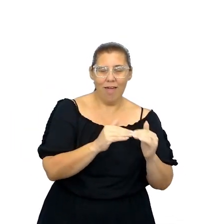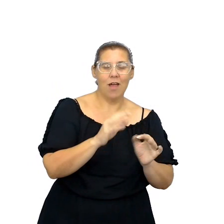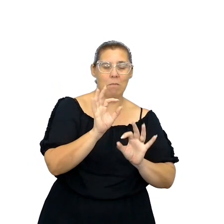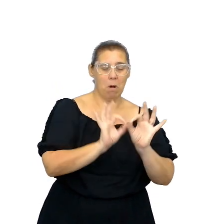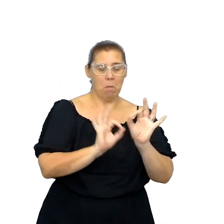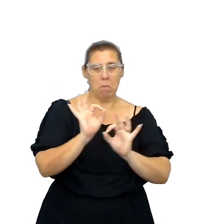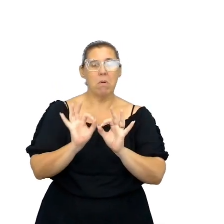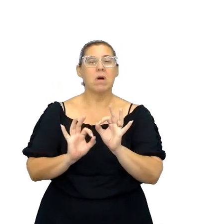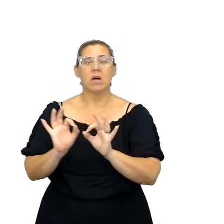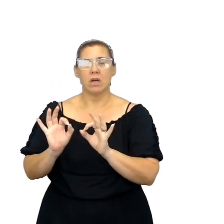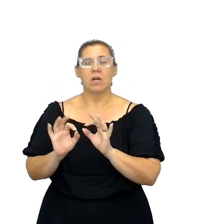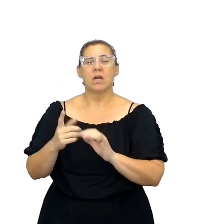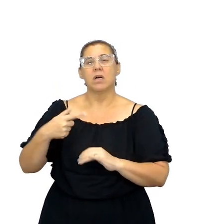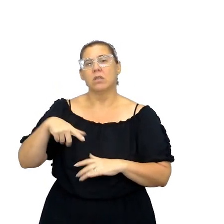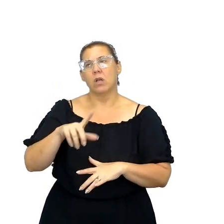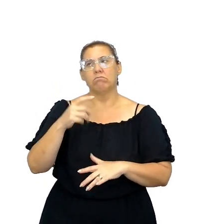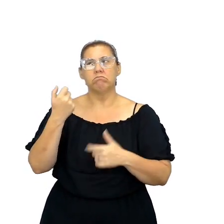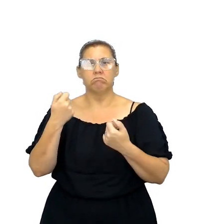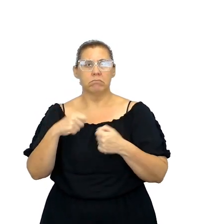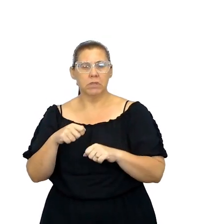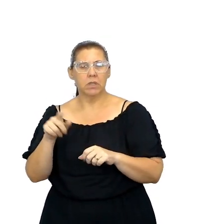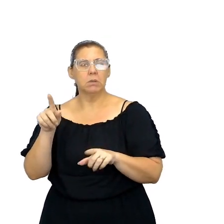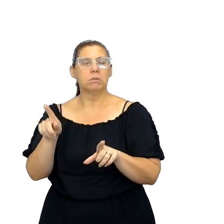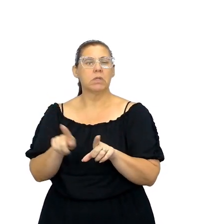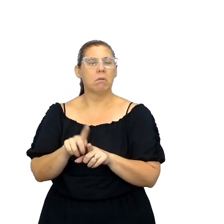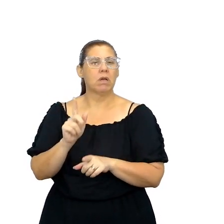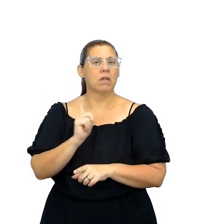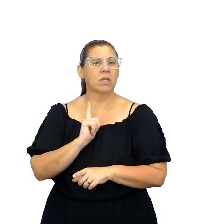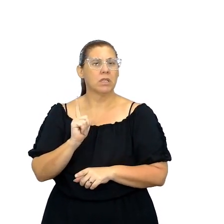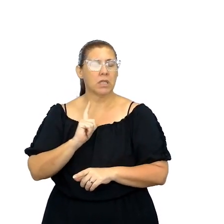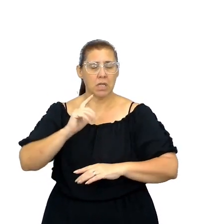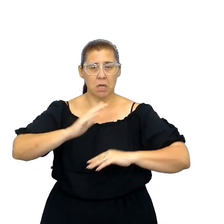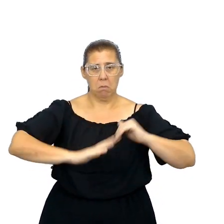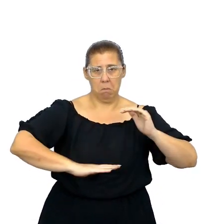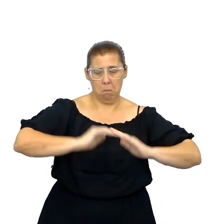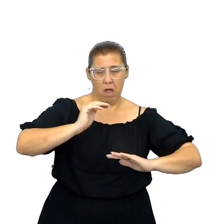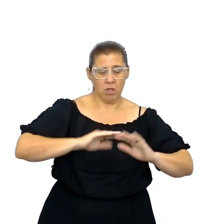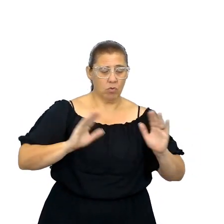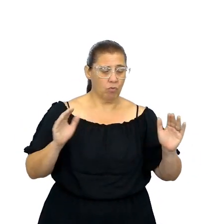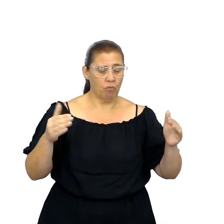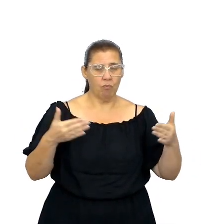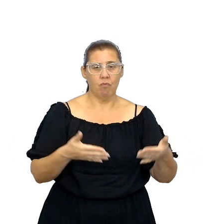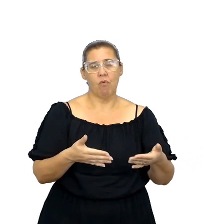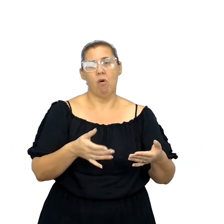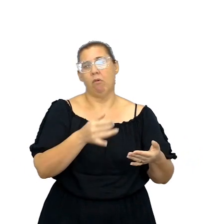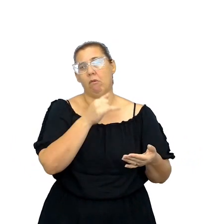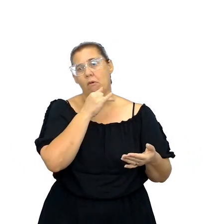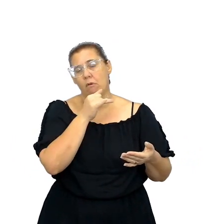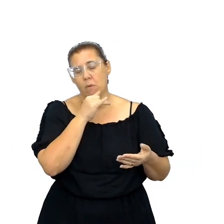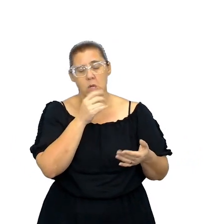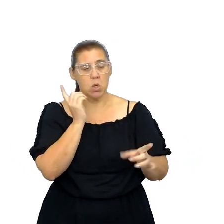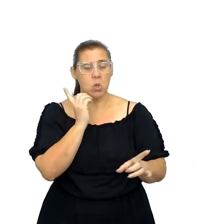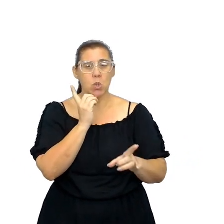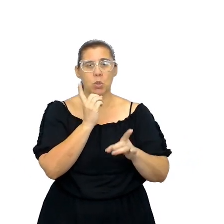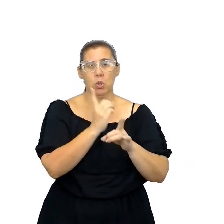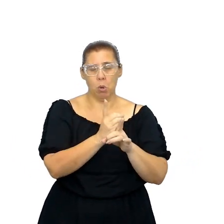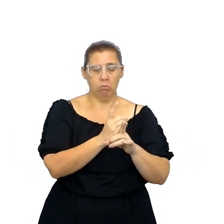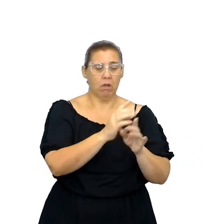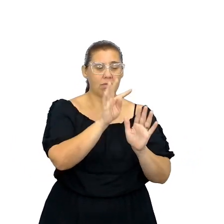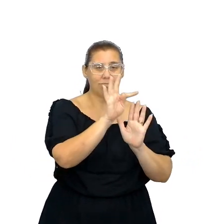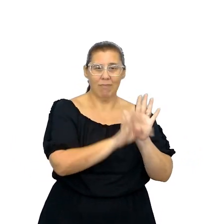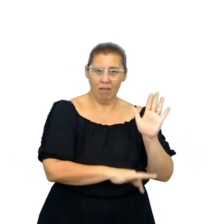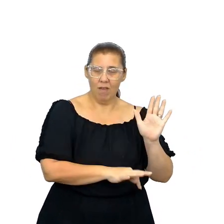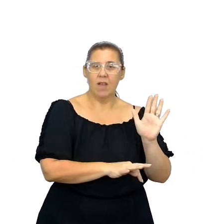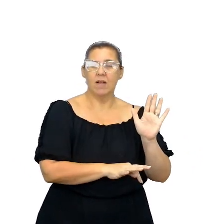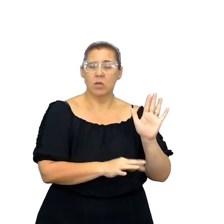produções textuais, nós precisamos ter, né, nessa habilidade o olhar de, por exemplo, localizar em textos